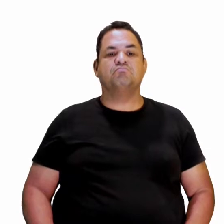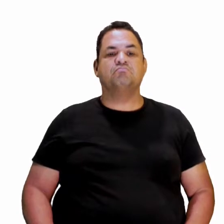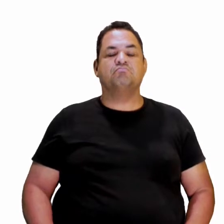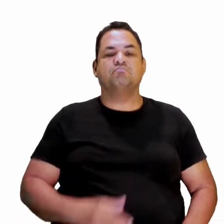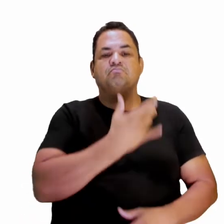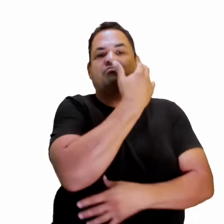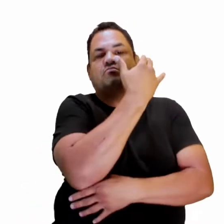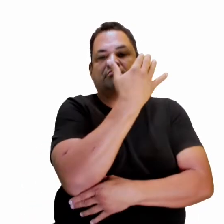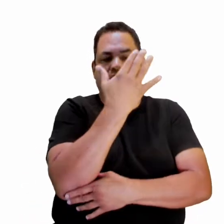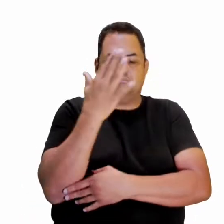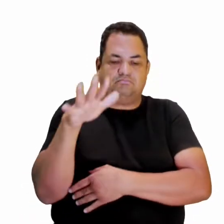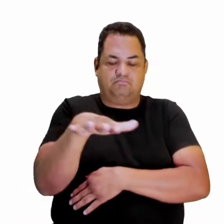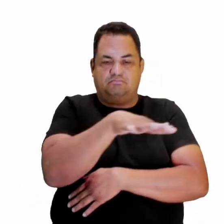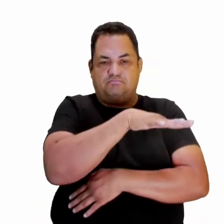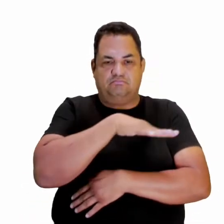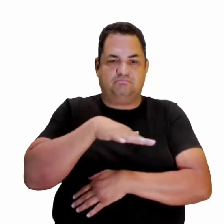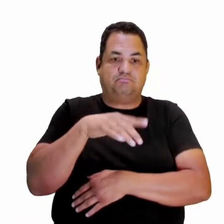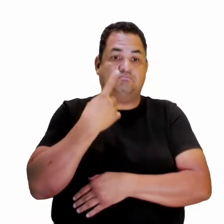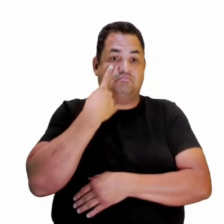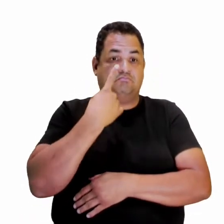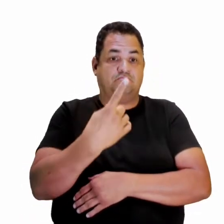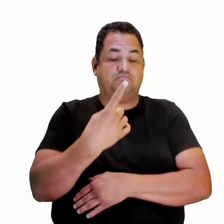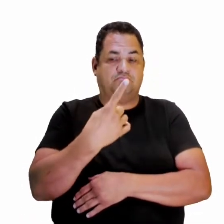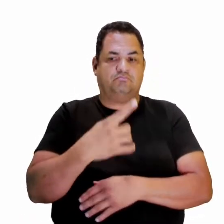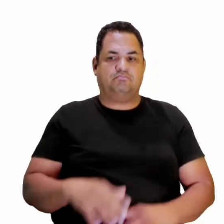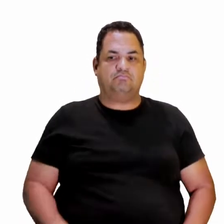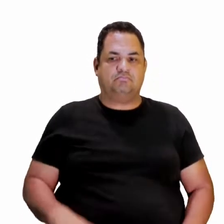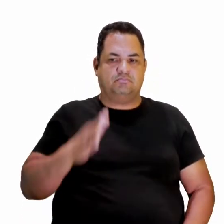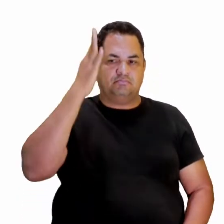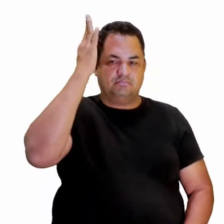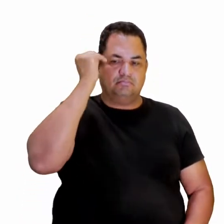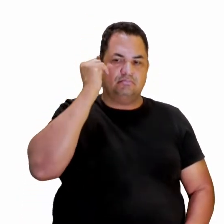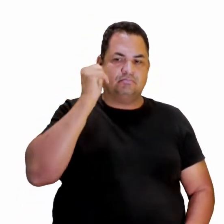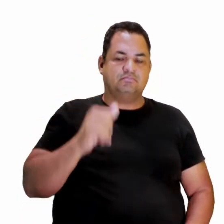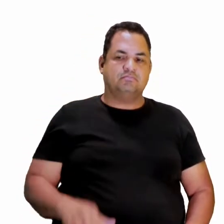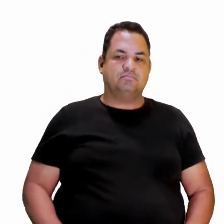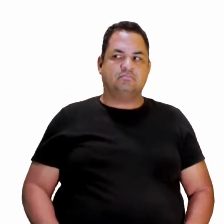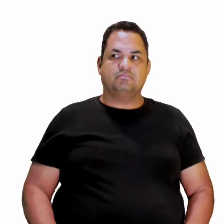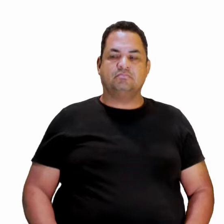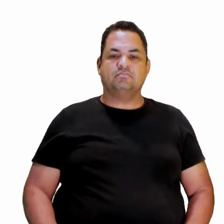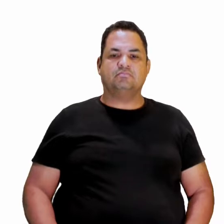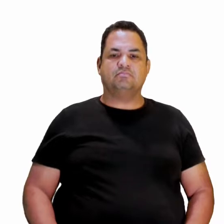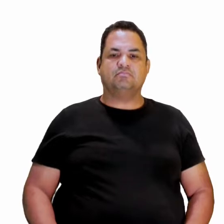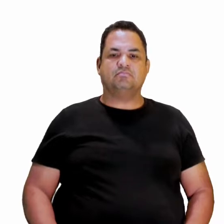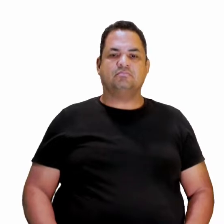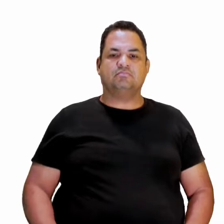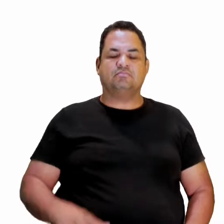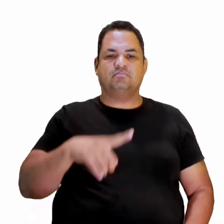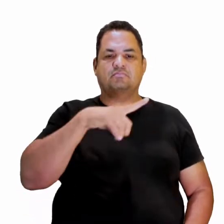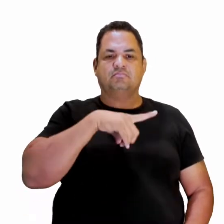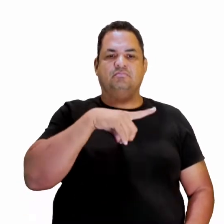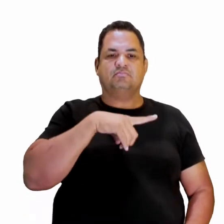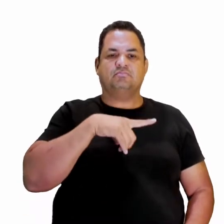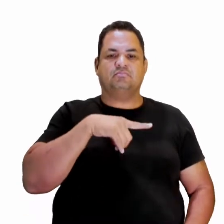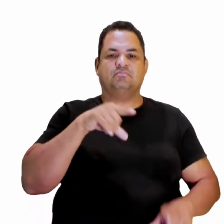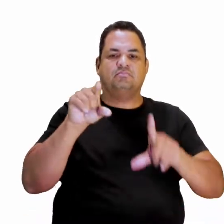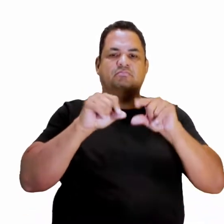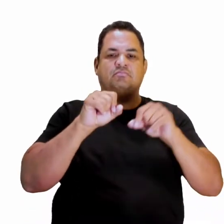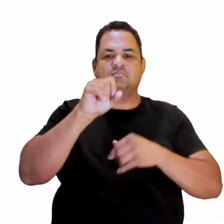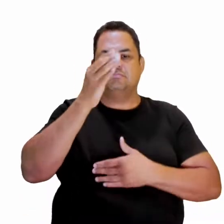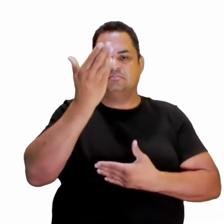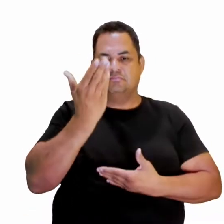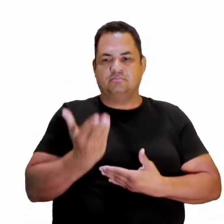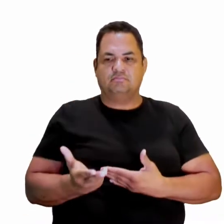do meio ambiente é este aí, galera? Vocês sabem me dizer? Temos aí algumas